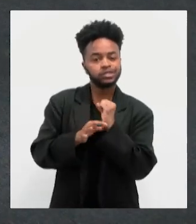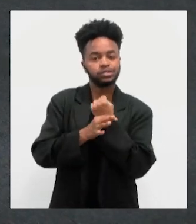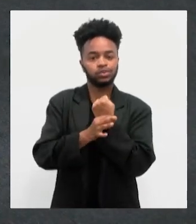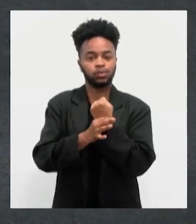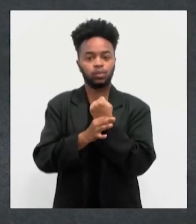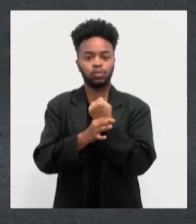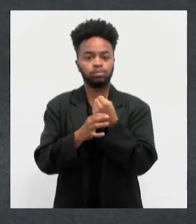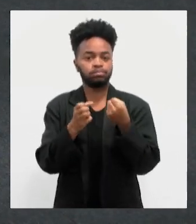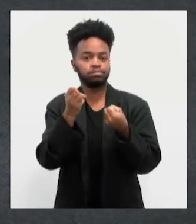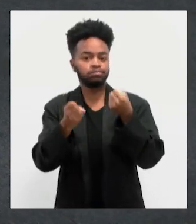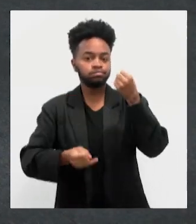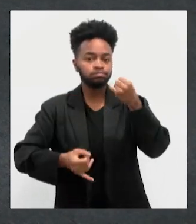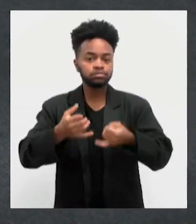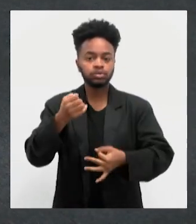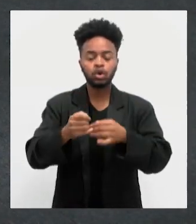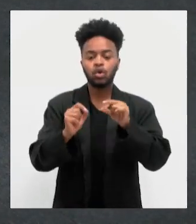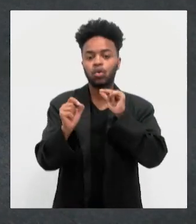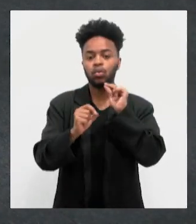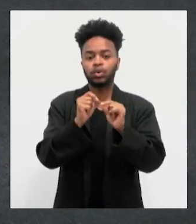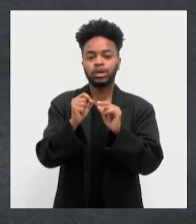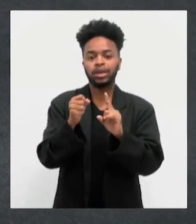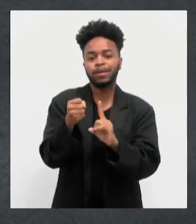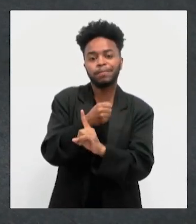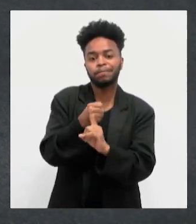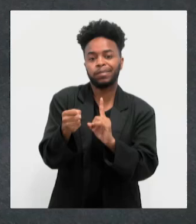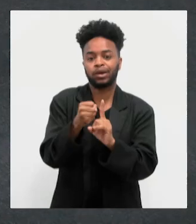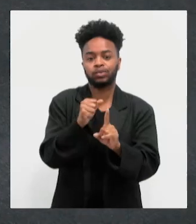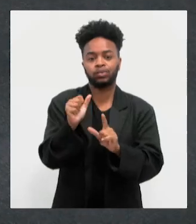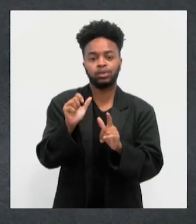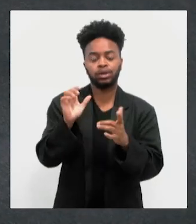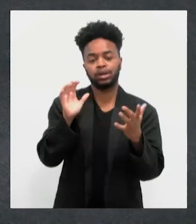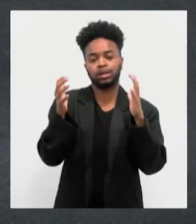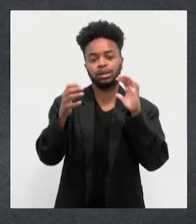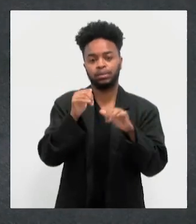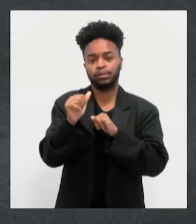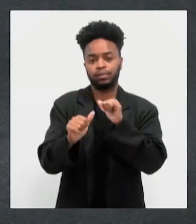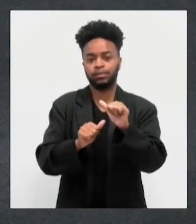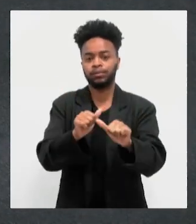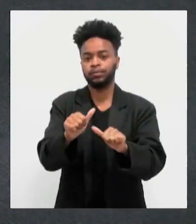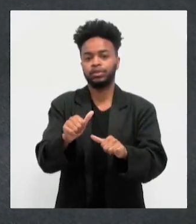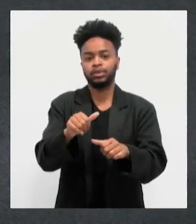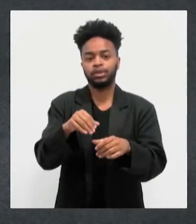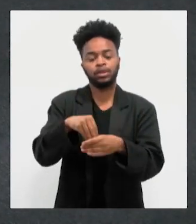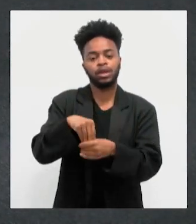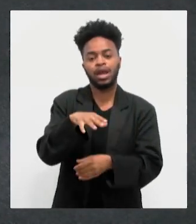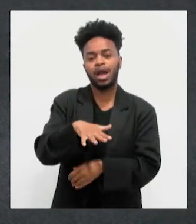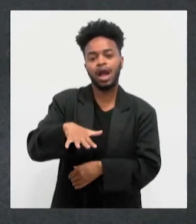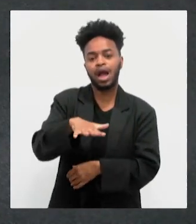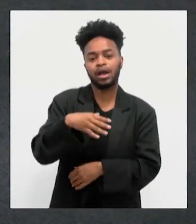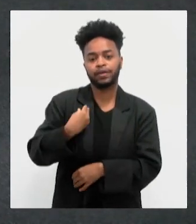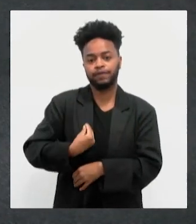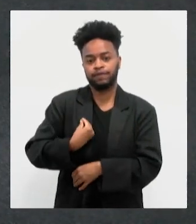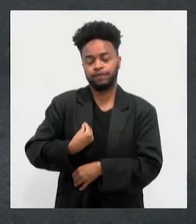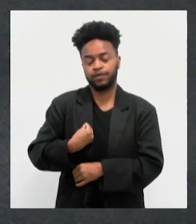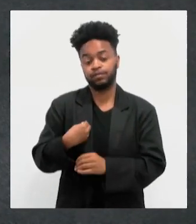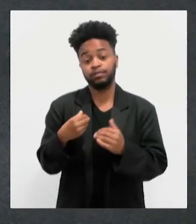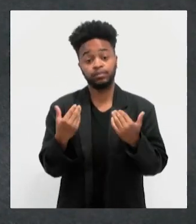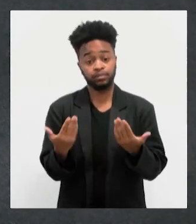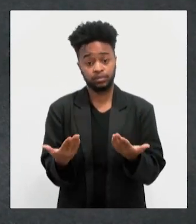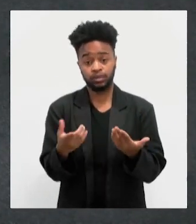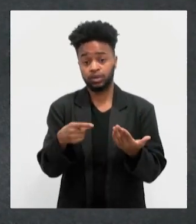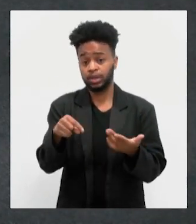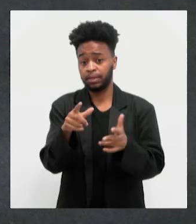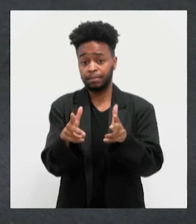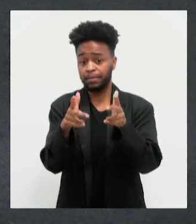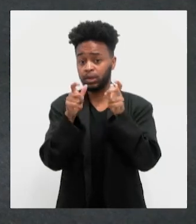para explicar os impactos das mudanças climáticas nas regiões onde vivem. Então, vejam, para